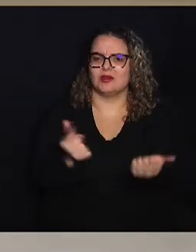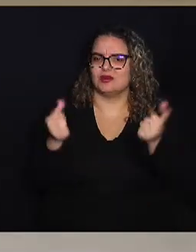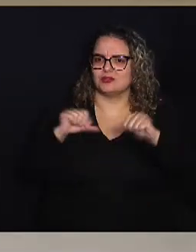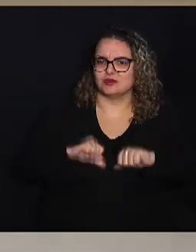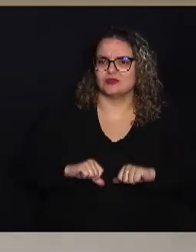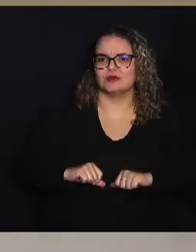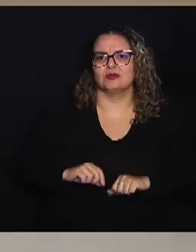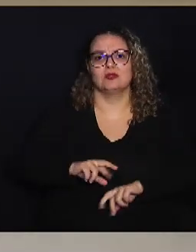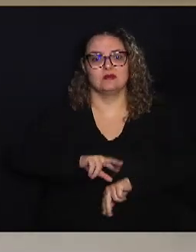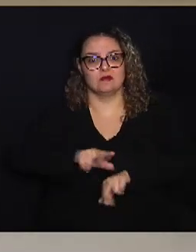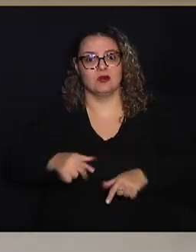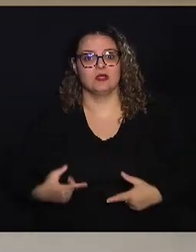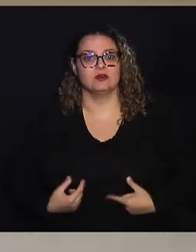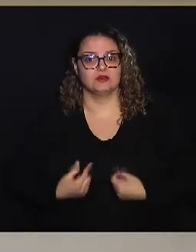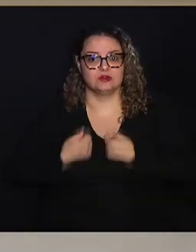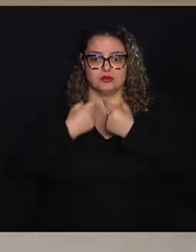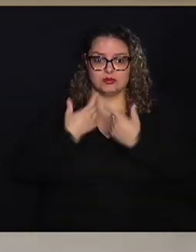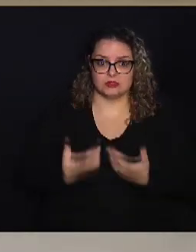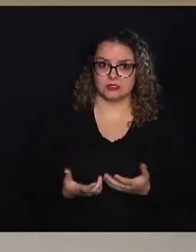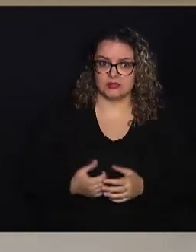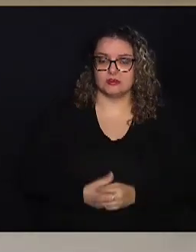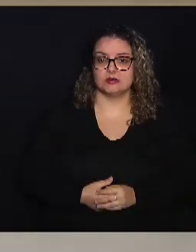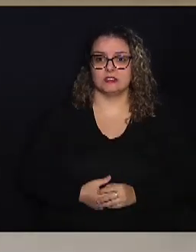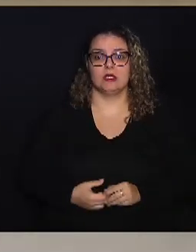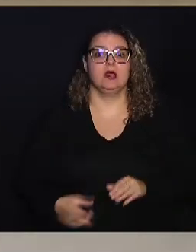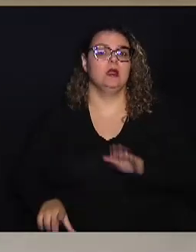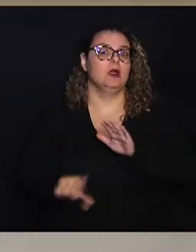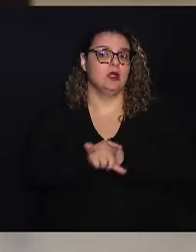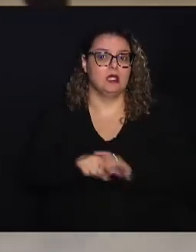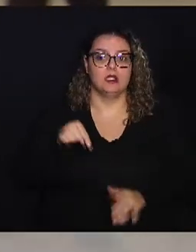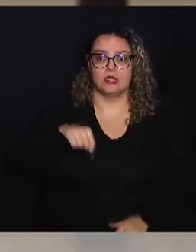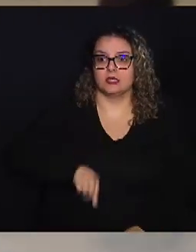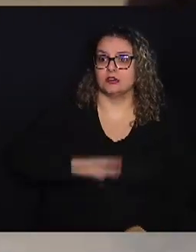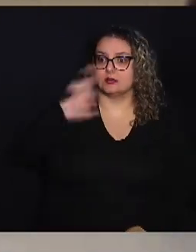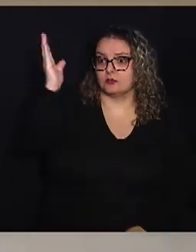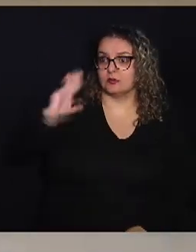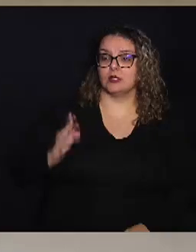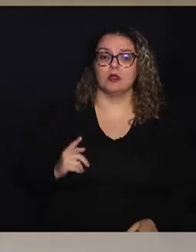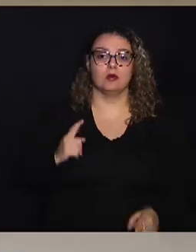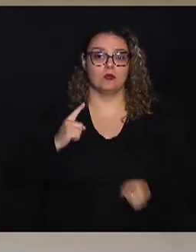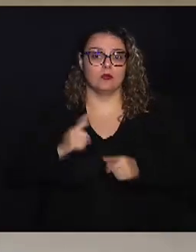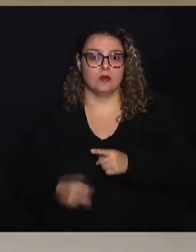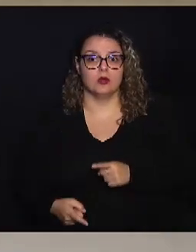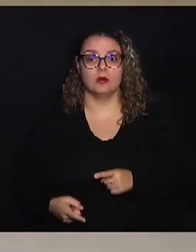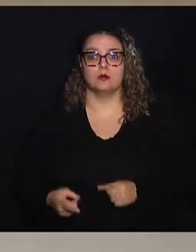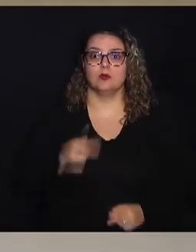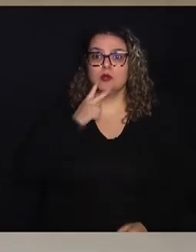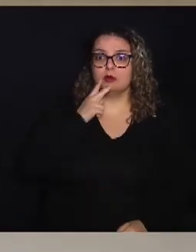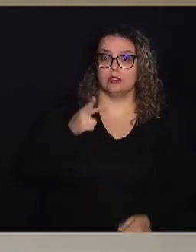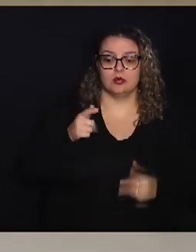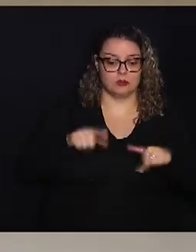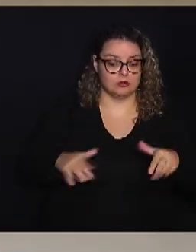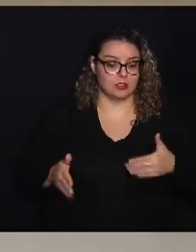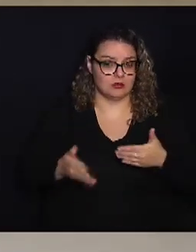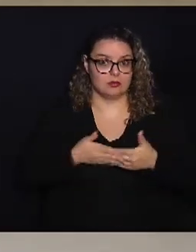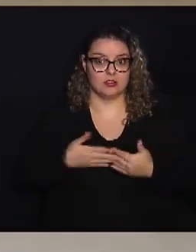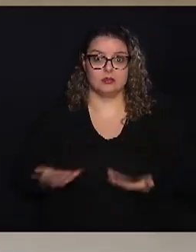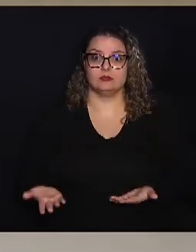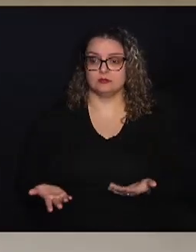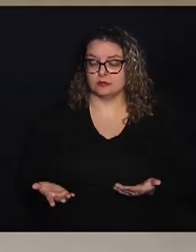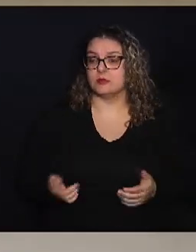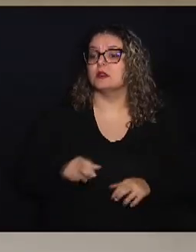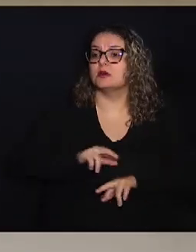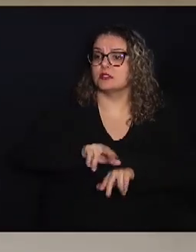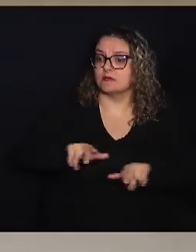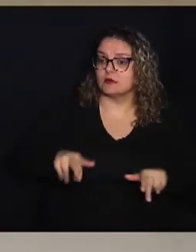de cânceres, né, tanto que a legislação no Brasil proíbe fumar em ambientes fechados, entre outras leis